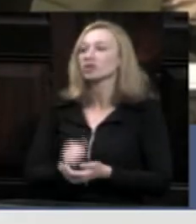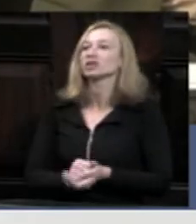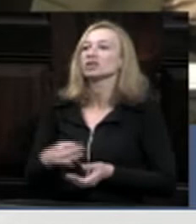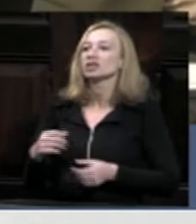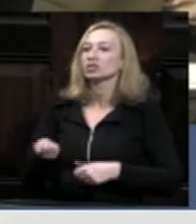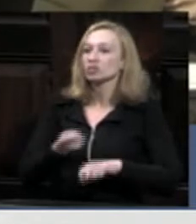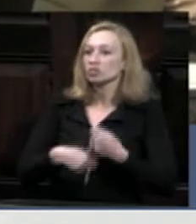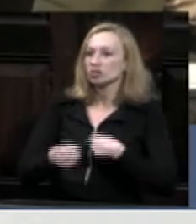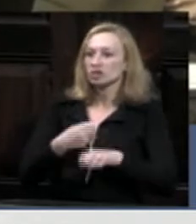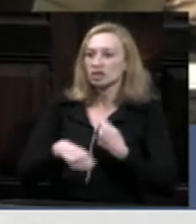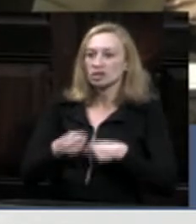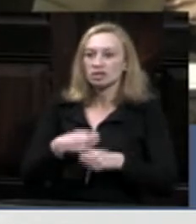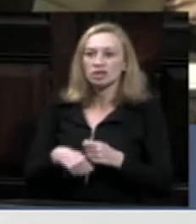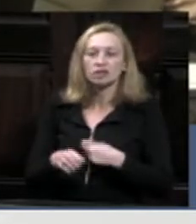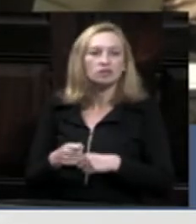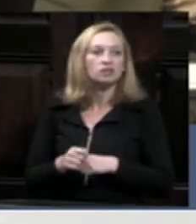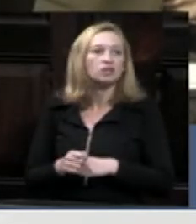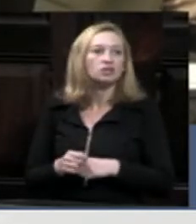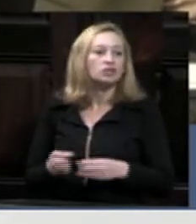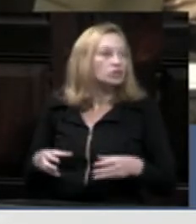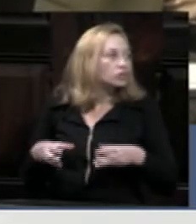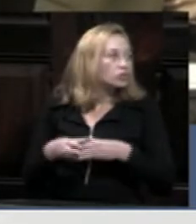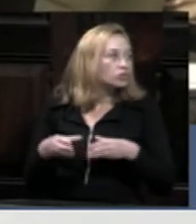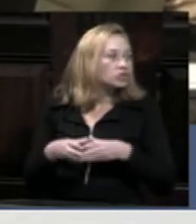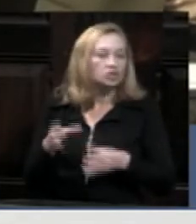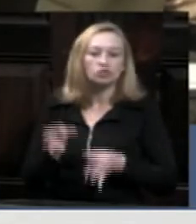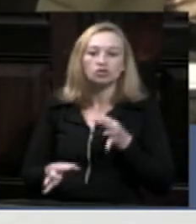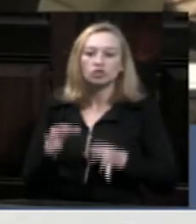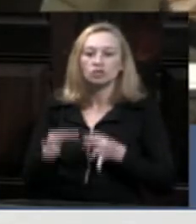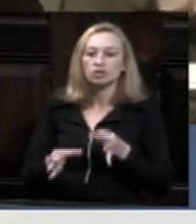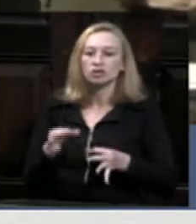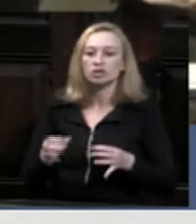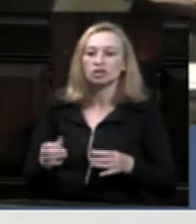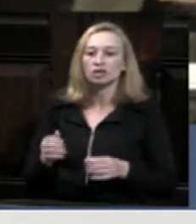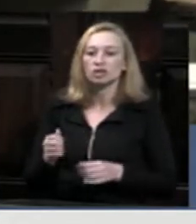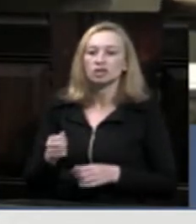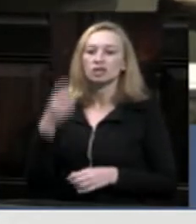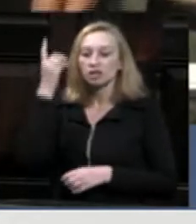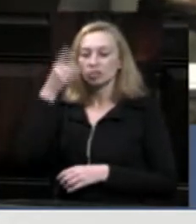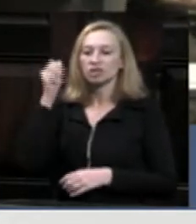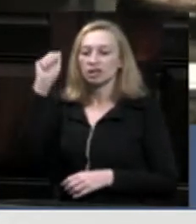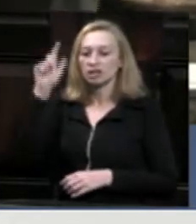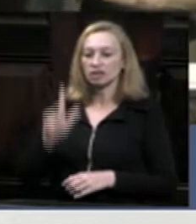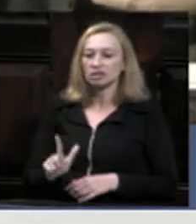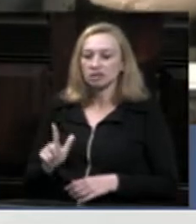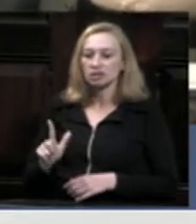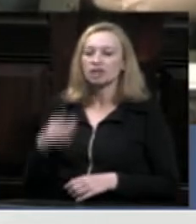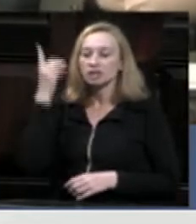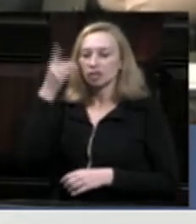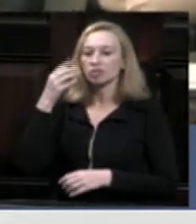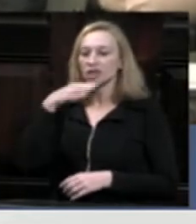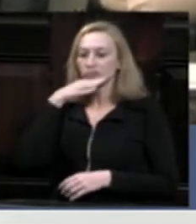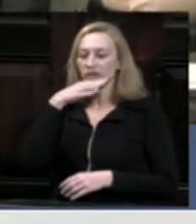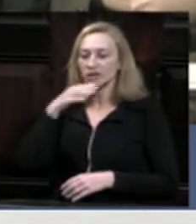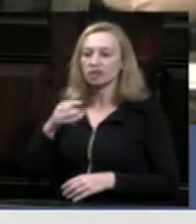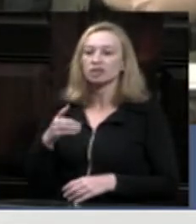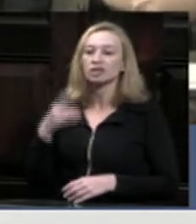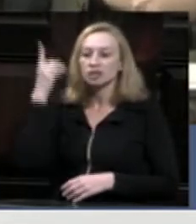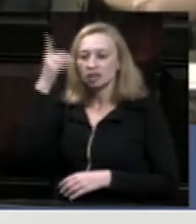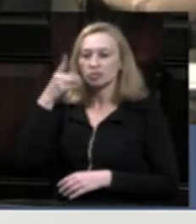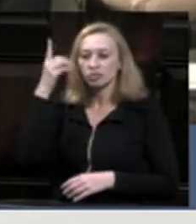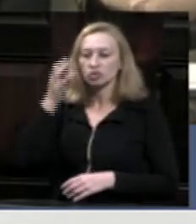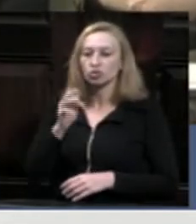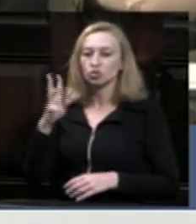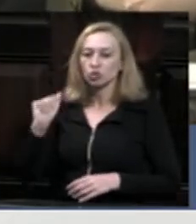Controle. Para emitir parecer pela Comissão de Constituição e Justiça, deputado André Lazzaroni, deputado Chiquinho da Mangueira, deputado